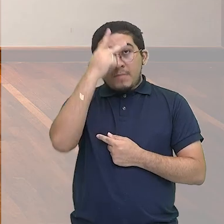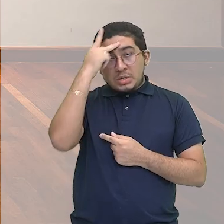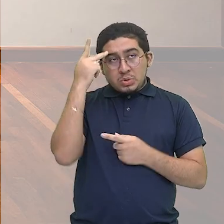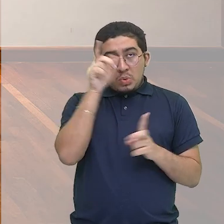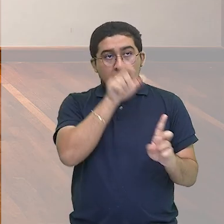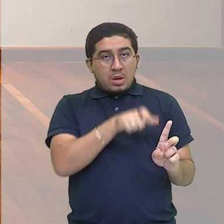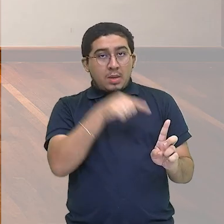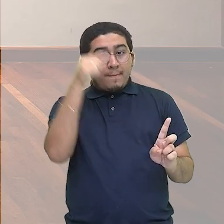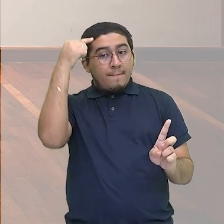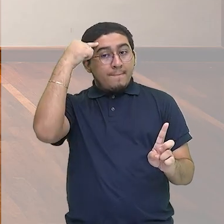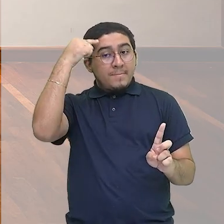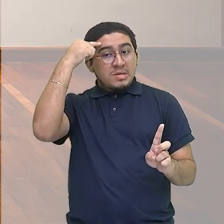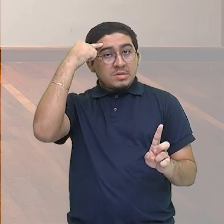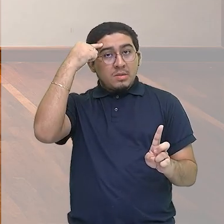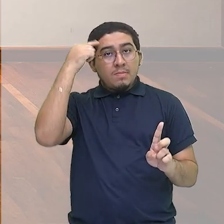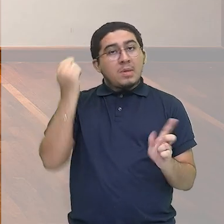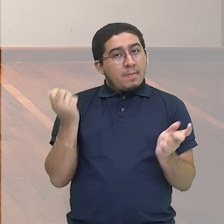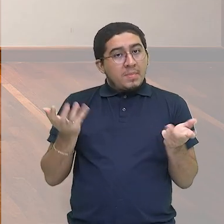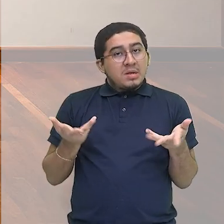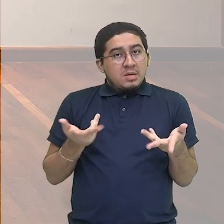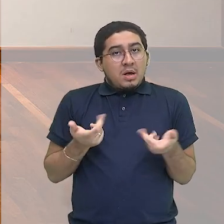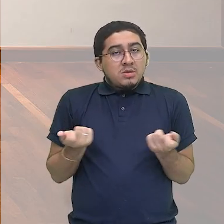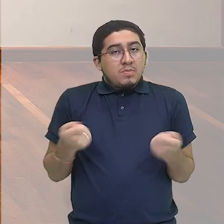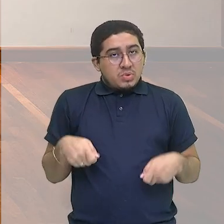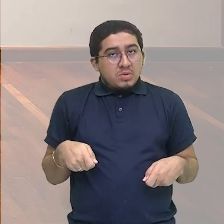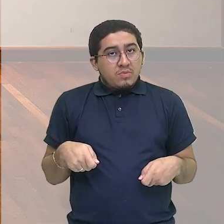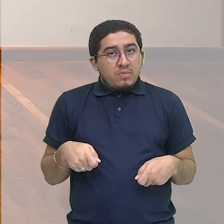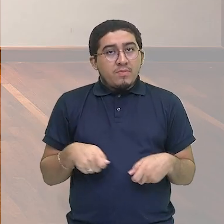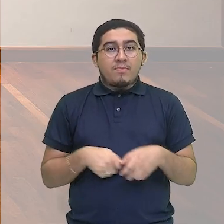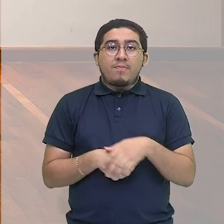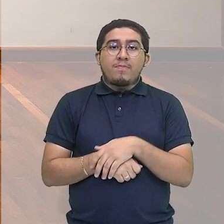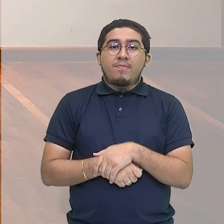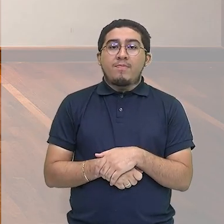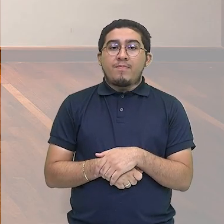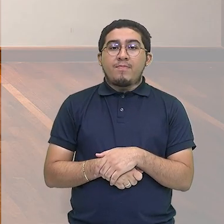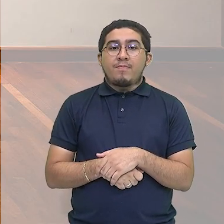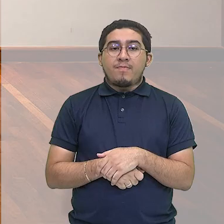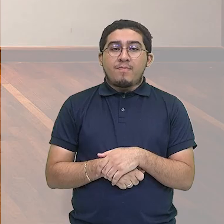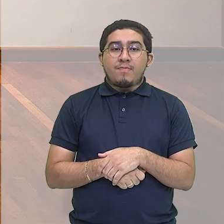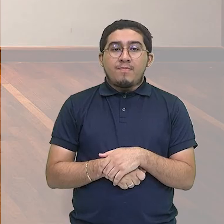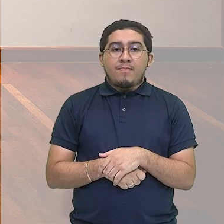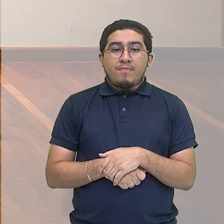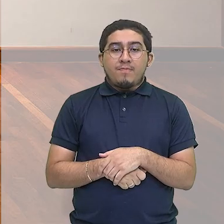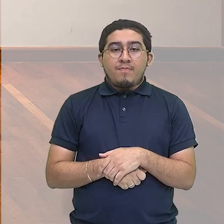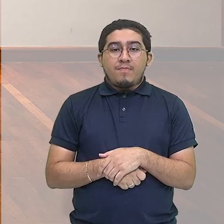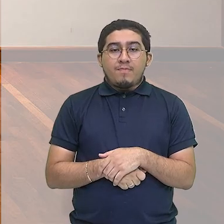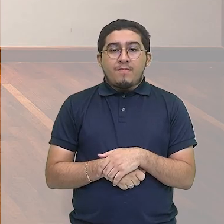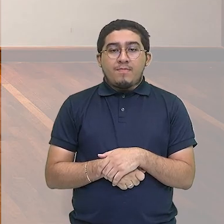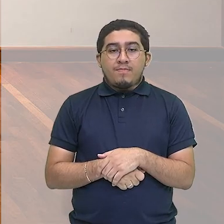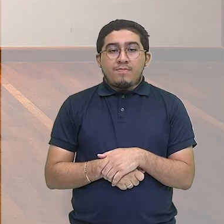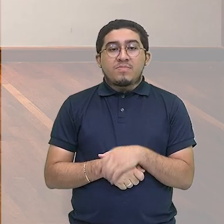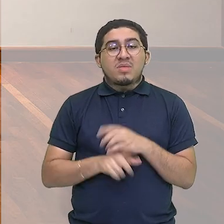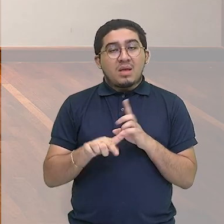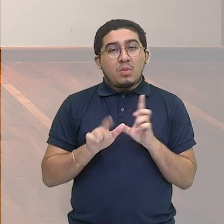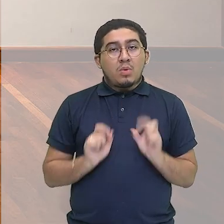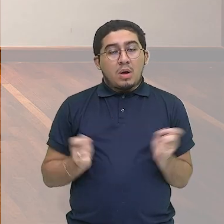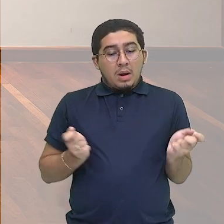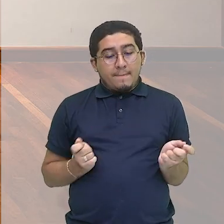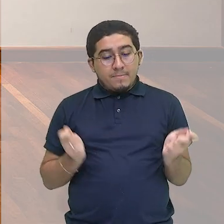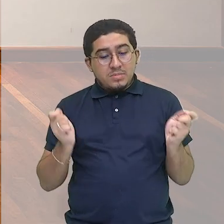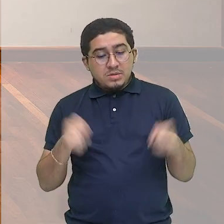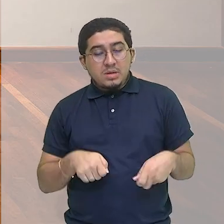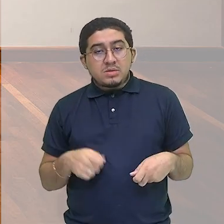certa definição, né? No caso da racionalização, o conceito refere-se à capacidade de enxergar o